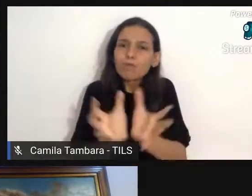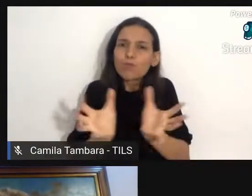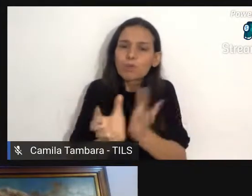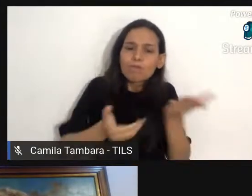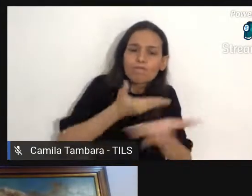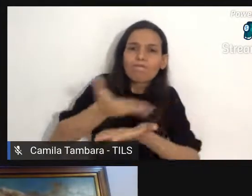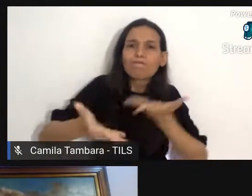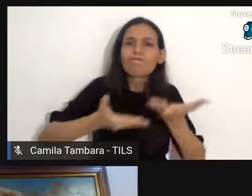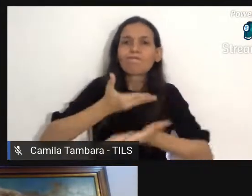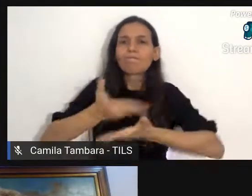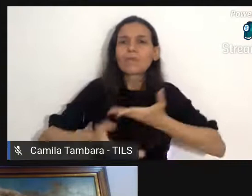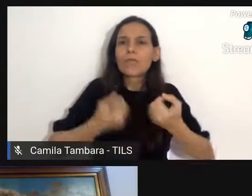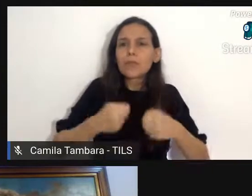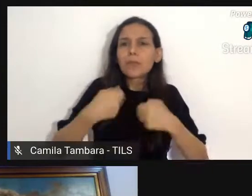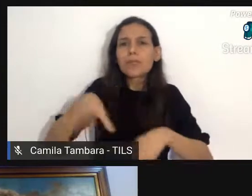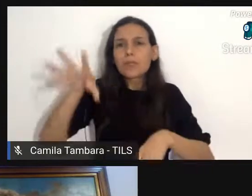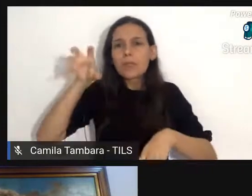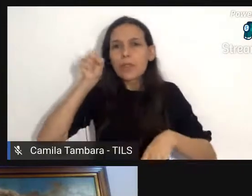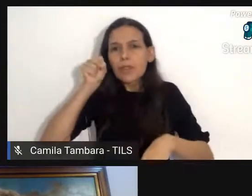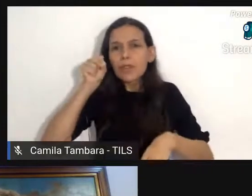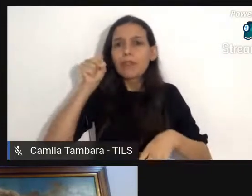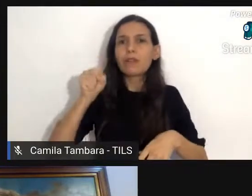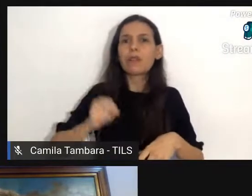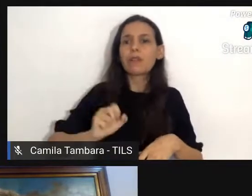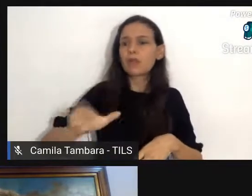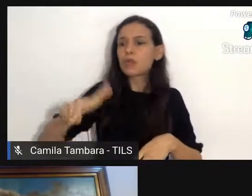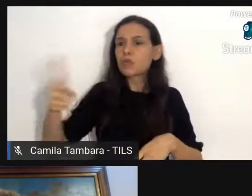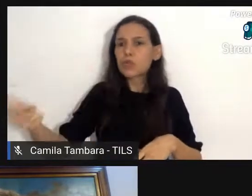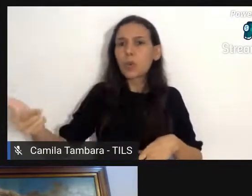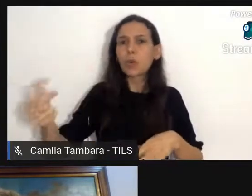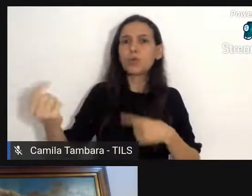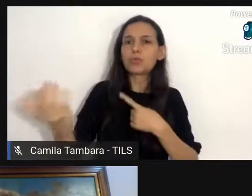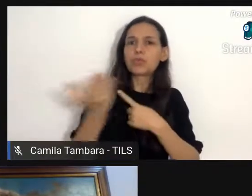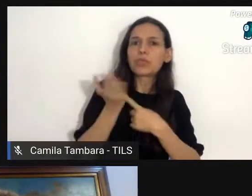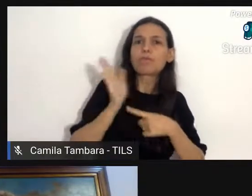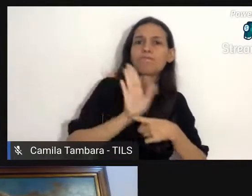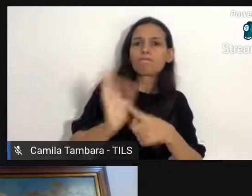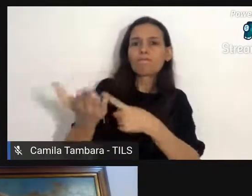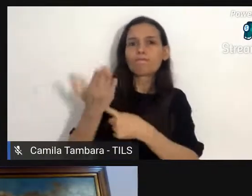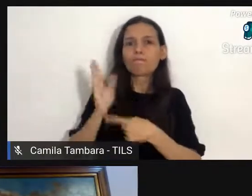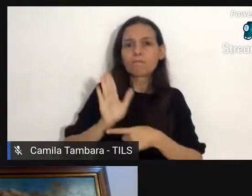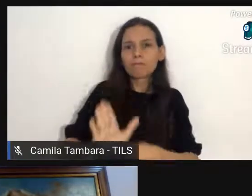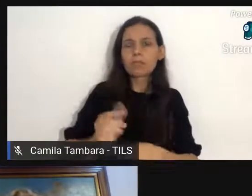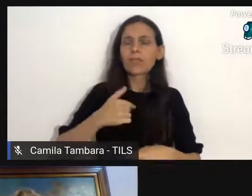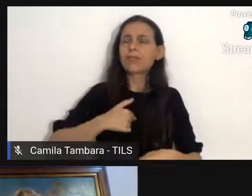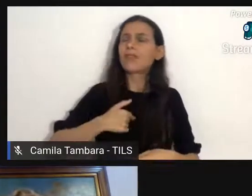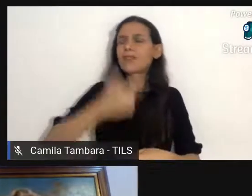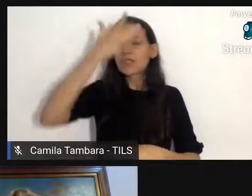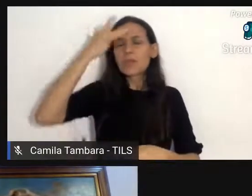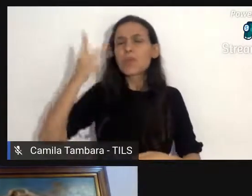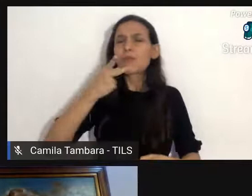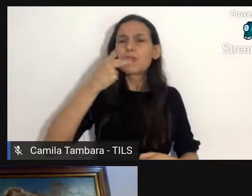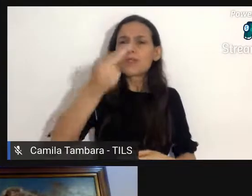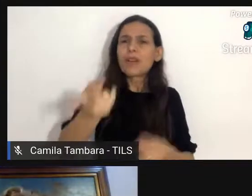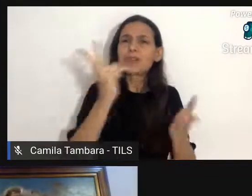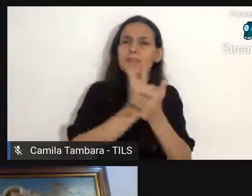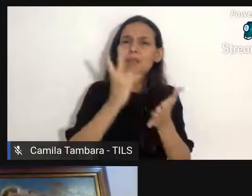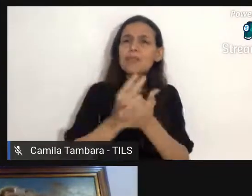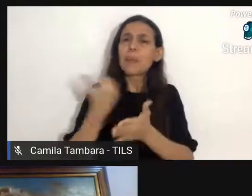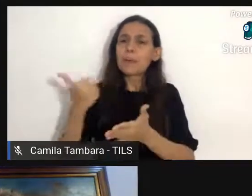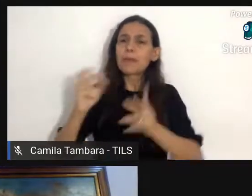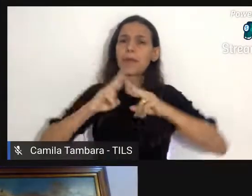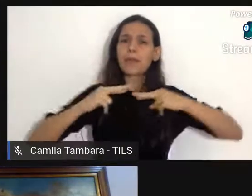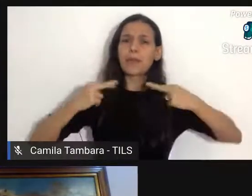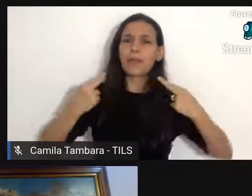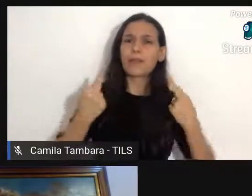escuta, e essa é uma palavra que eu já tenho ouvido muito, inclusive do senhor, desde das primeiras reuniões, de muita